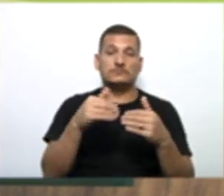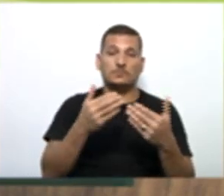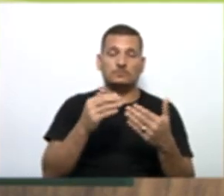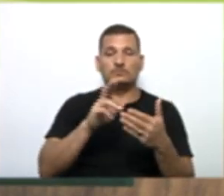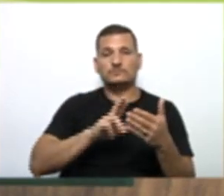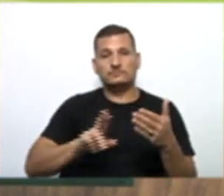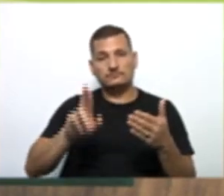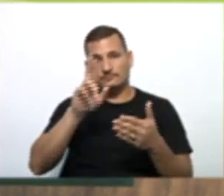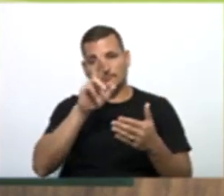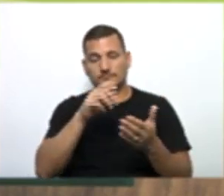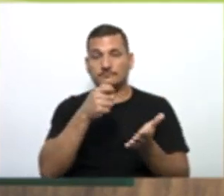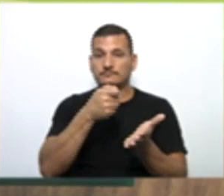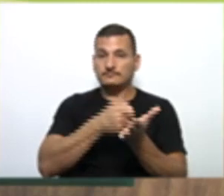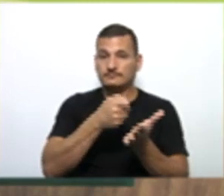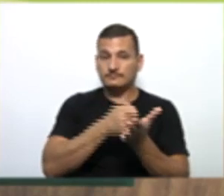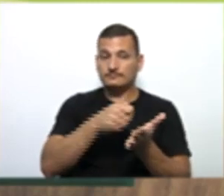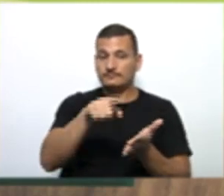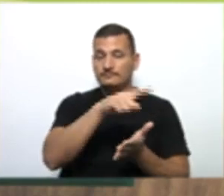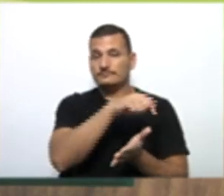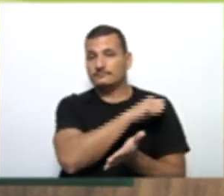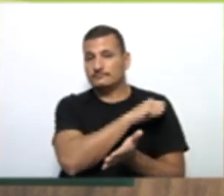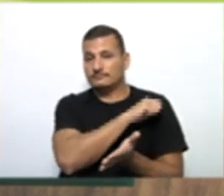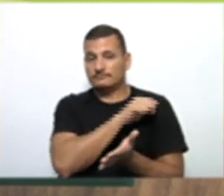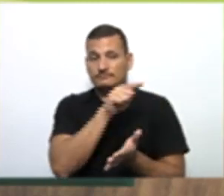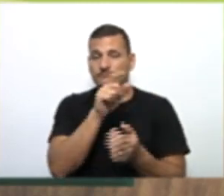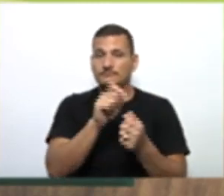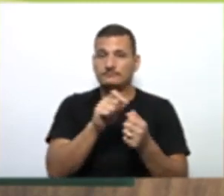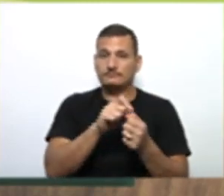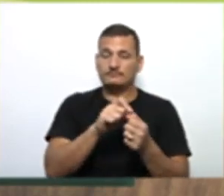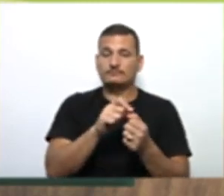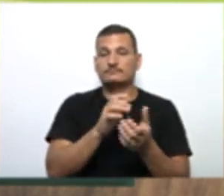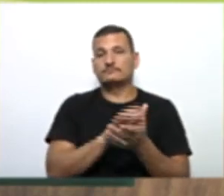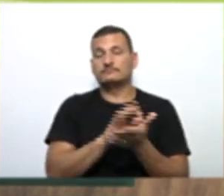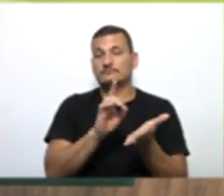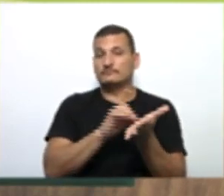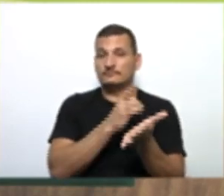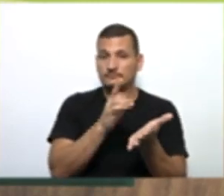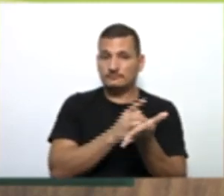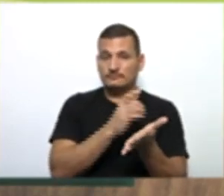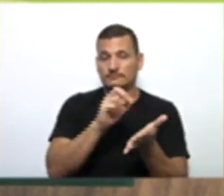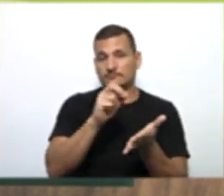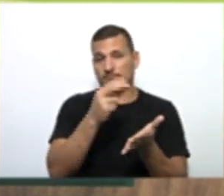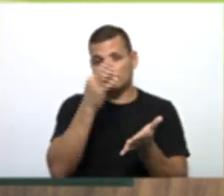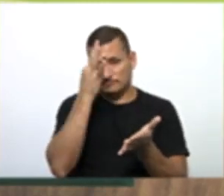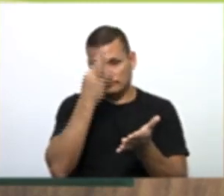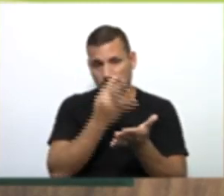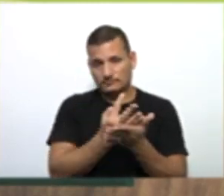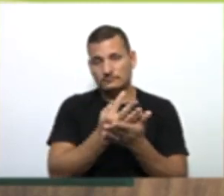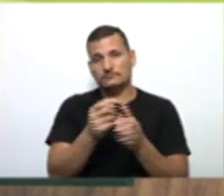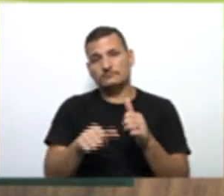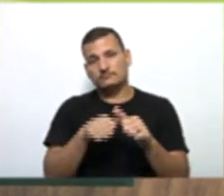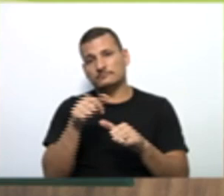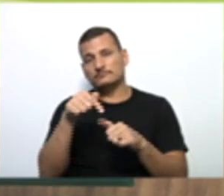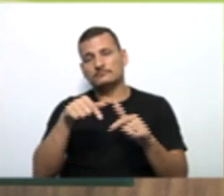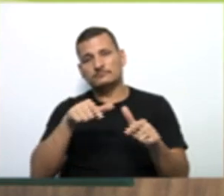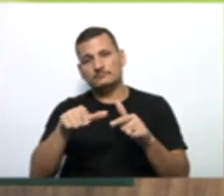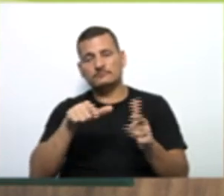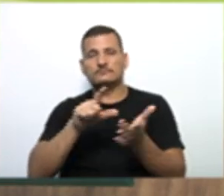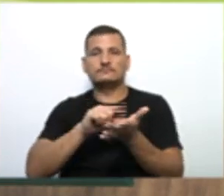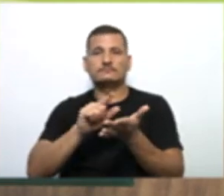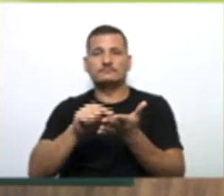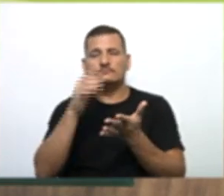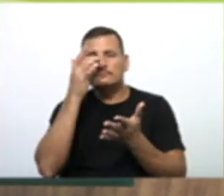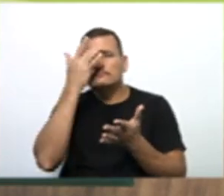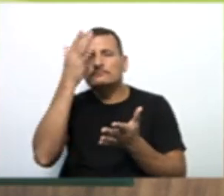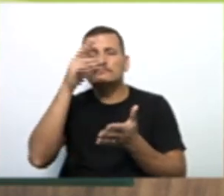exigem que esses alunos que fizeram essas dissertações ou teses transformem esse trabalho no artigo, para ficar mais fácil a